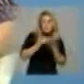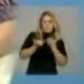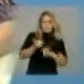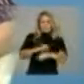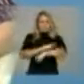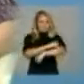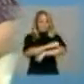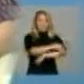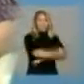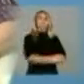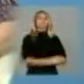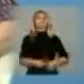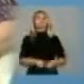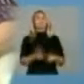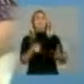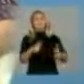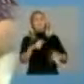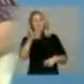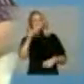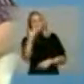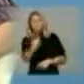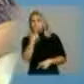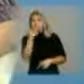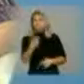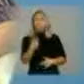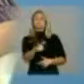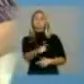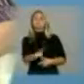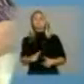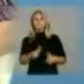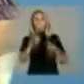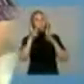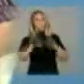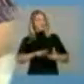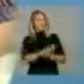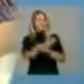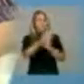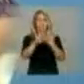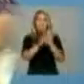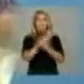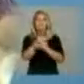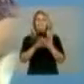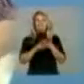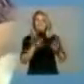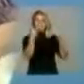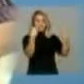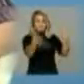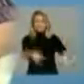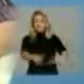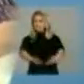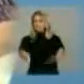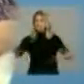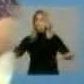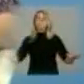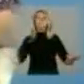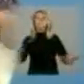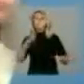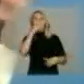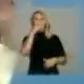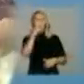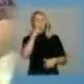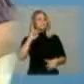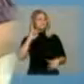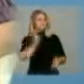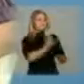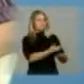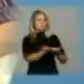eles viviam em lugares que não cheirava bem, sem higiene nenhuma, né, jogados. Realmente, ela dizia que pareciam